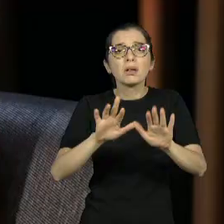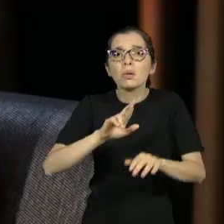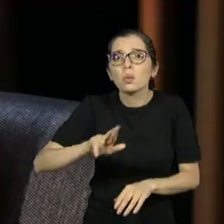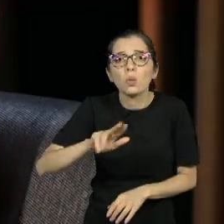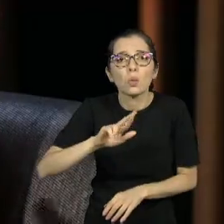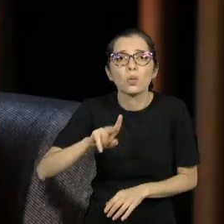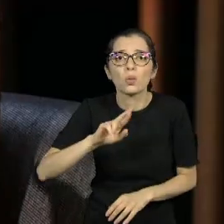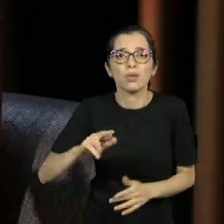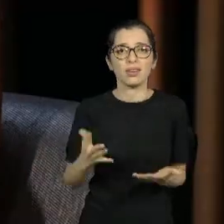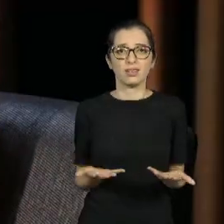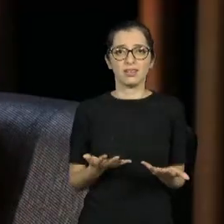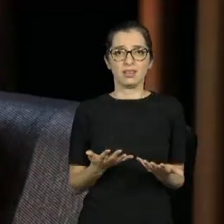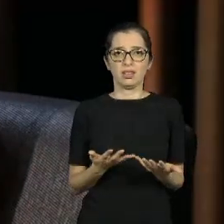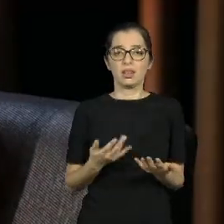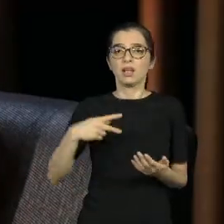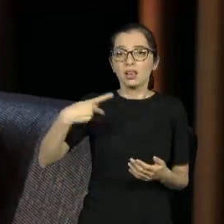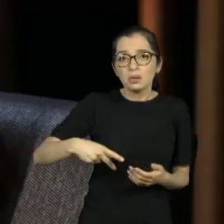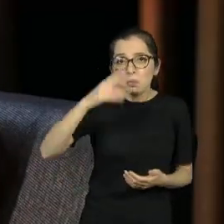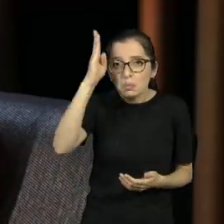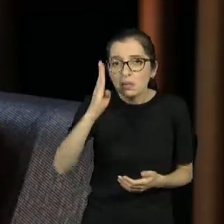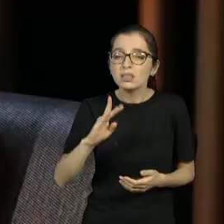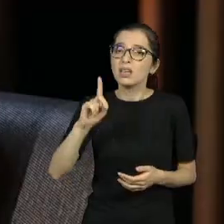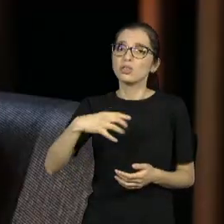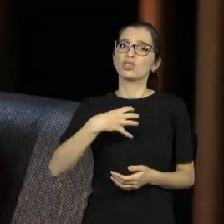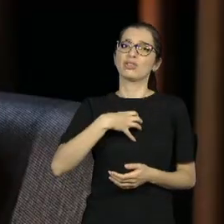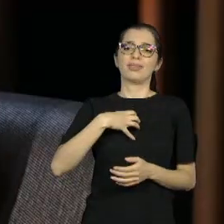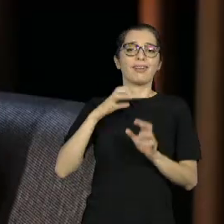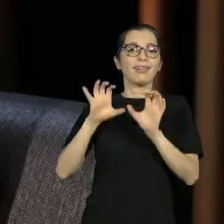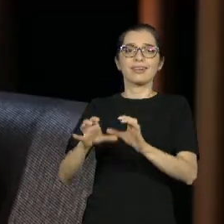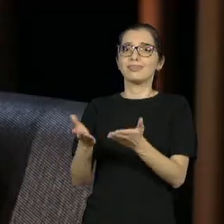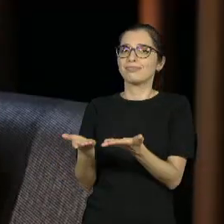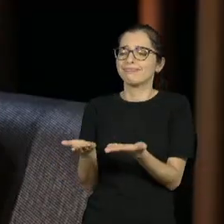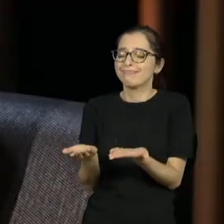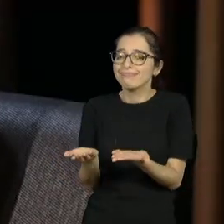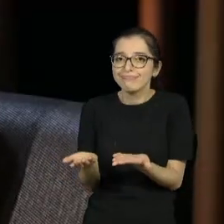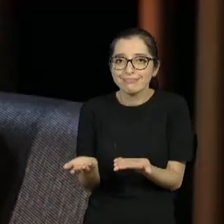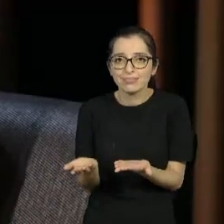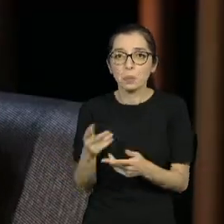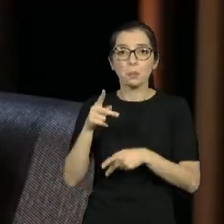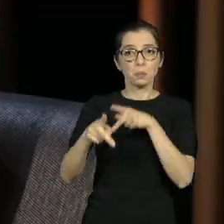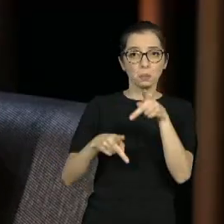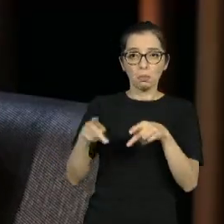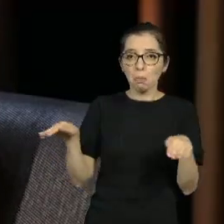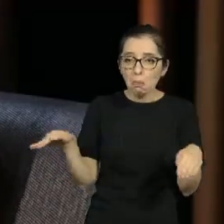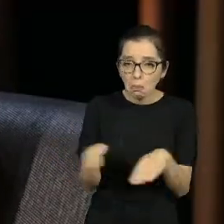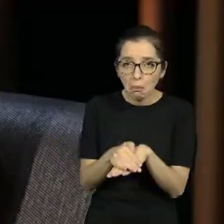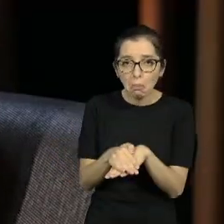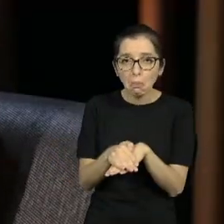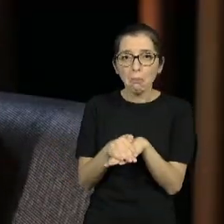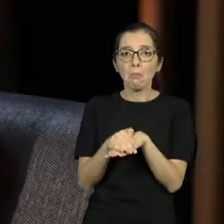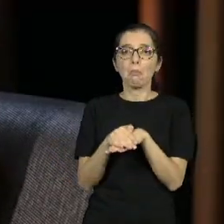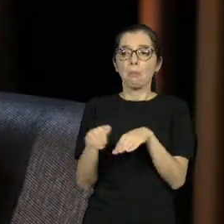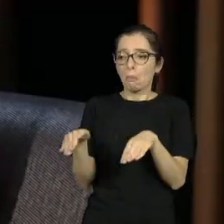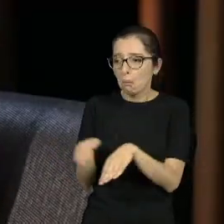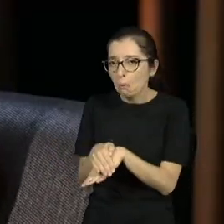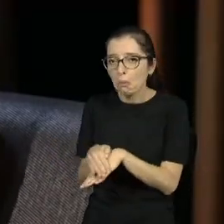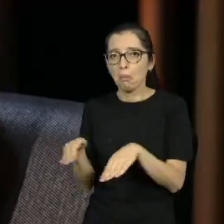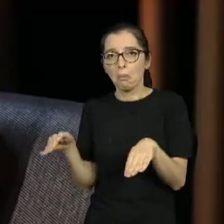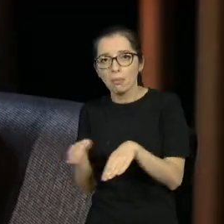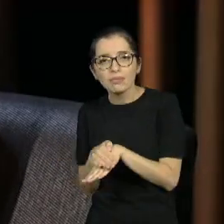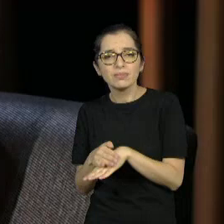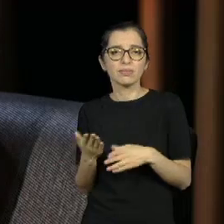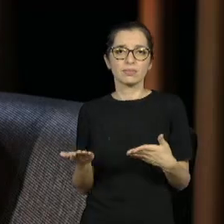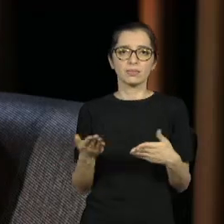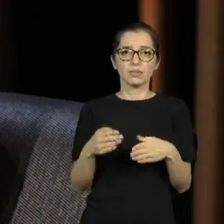essa e pensa com essa ideia de que você tem populações que são subordinadas mesmo que você tem populações que tem que ser